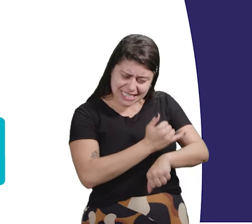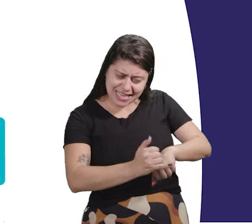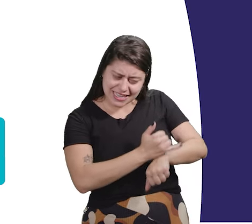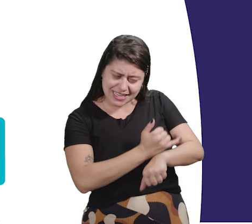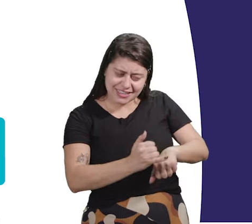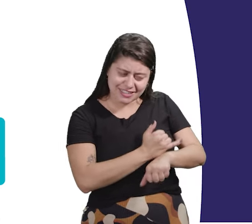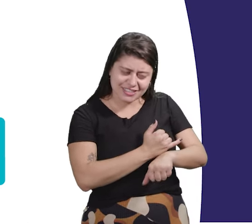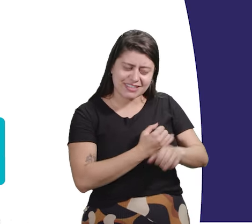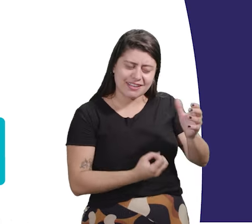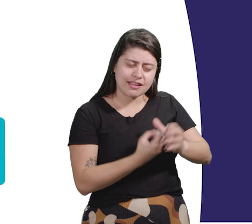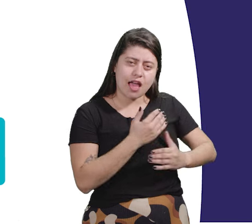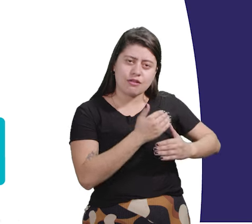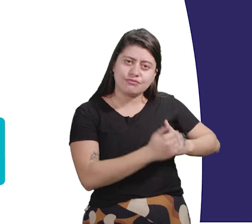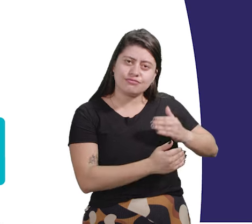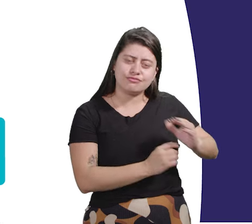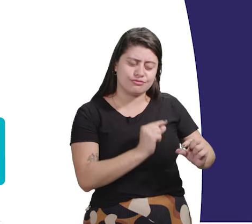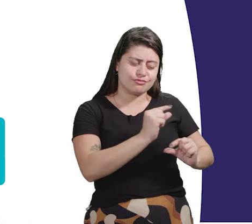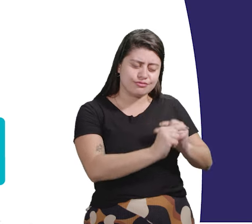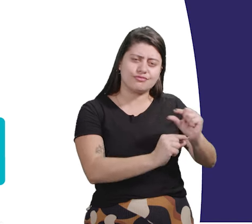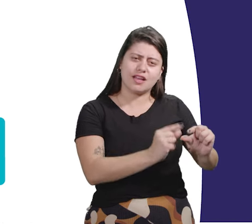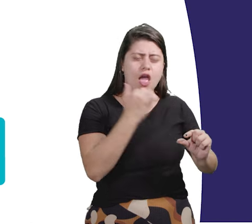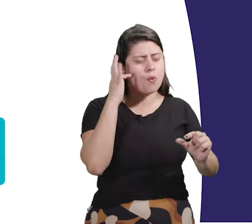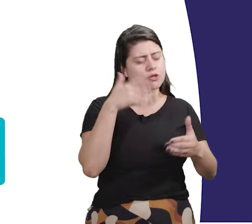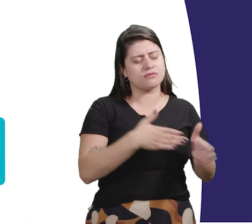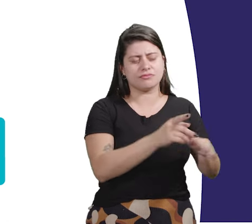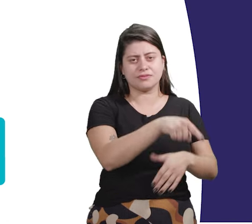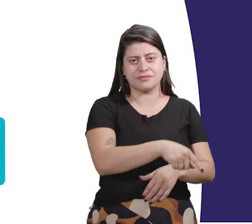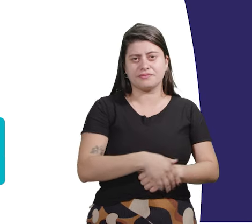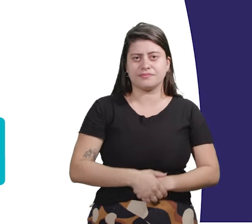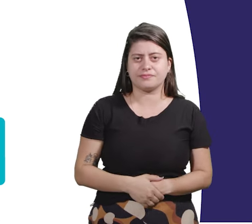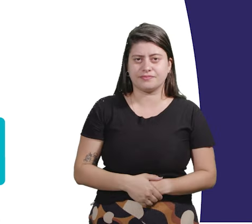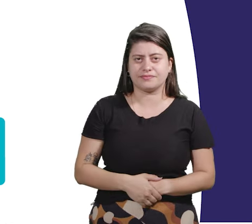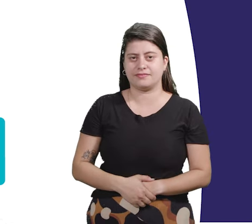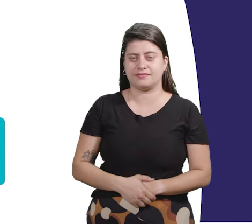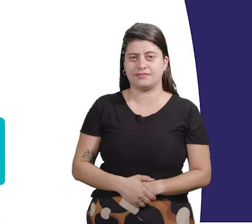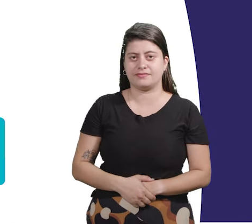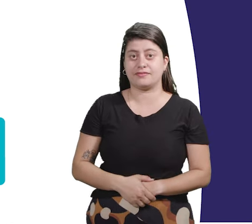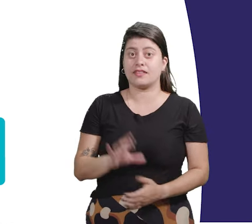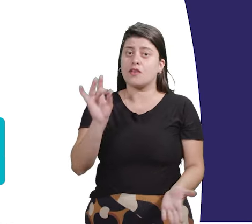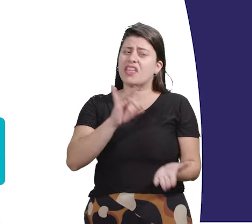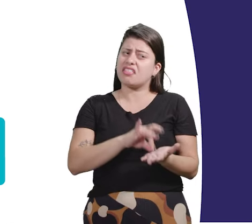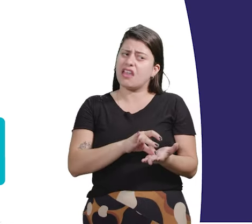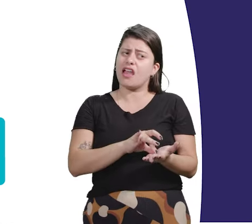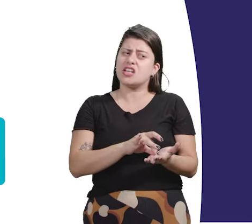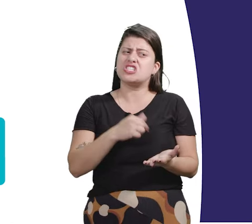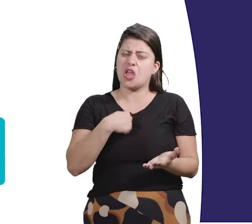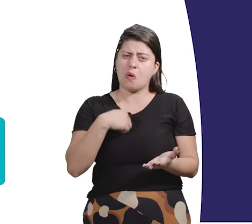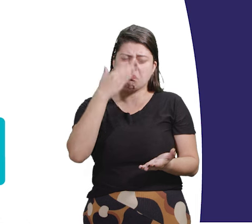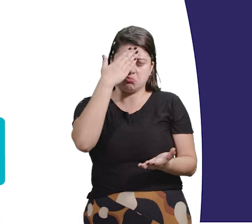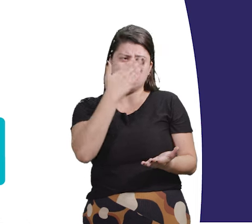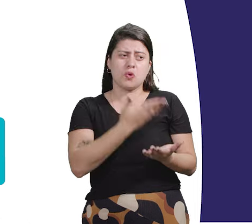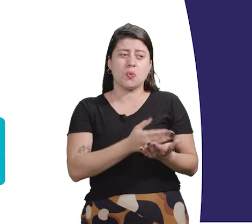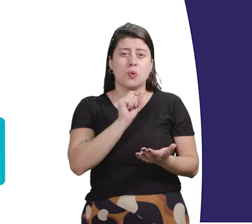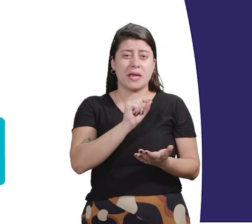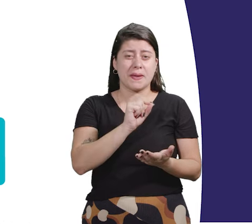vai mudando as suas práticas aos poucos. Eu acho que o caminho é esse. Na verdade, eu acredito que um dos maiores